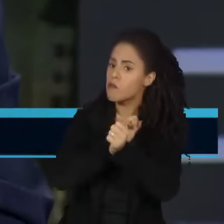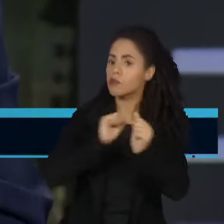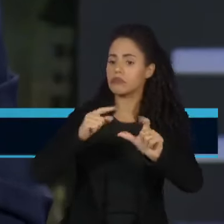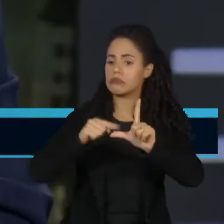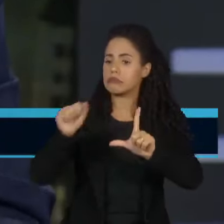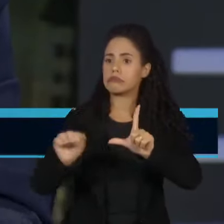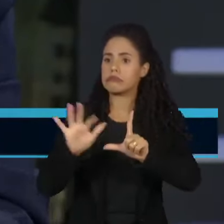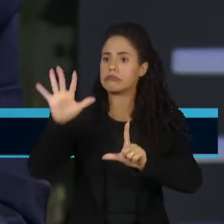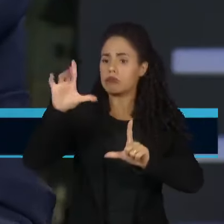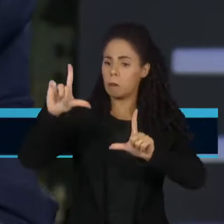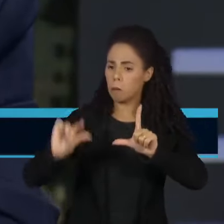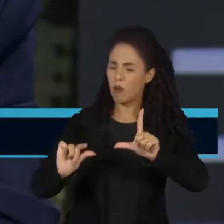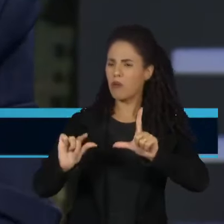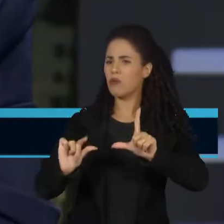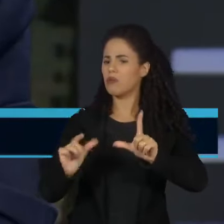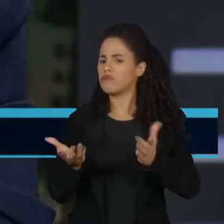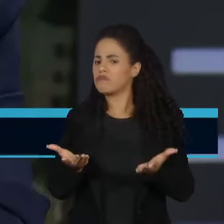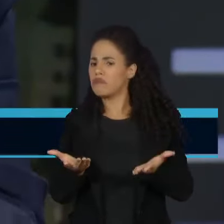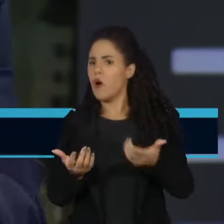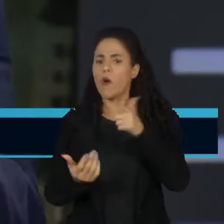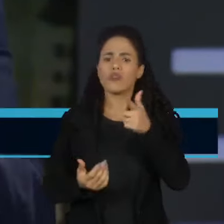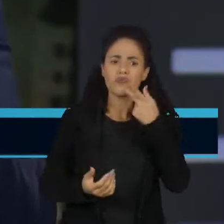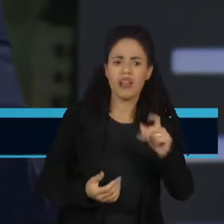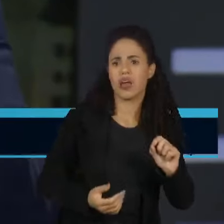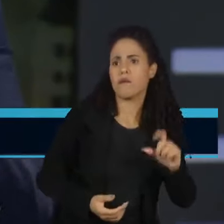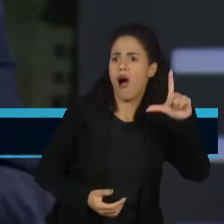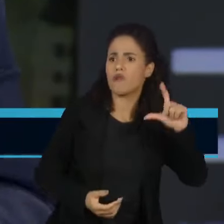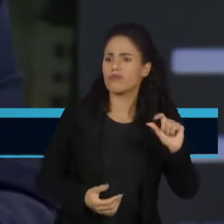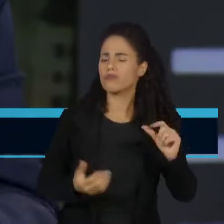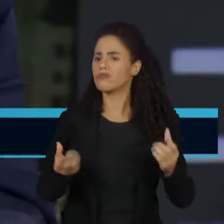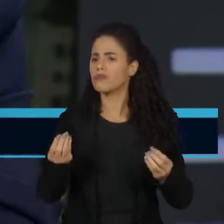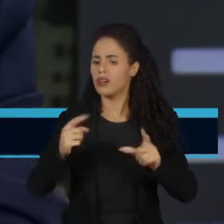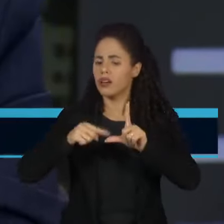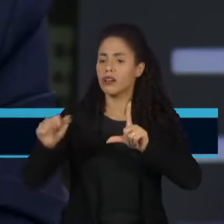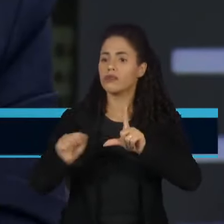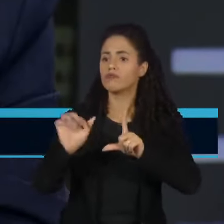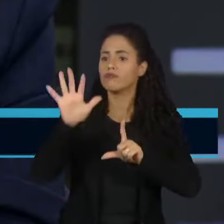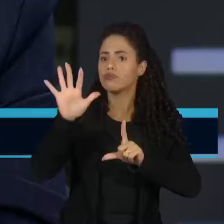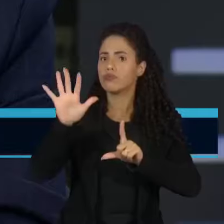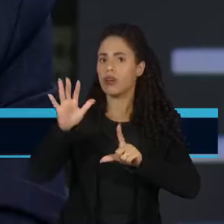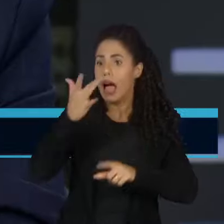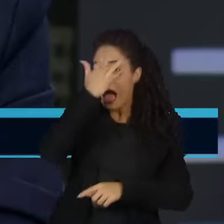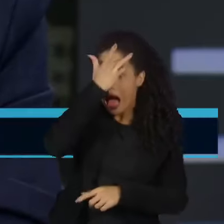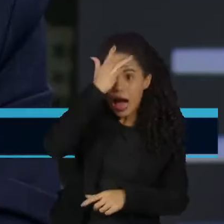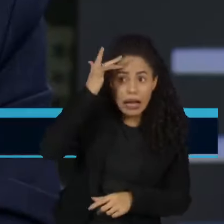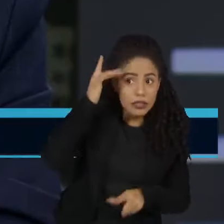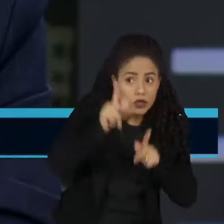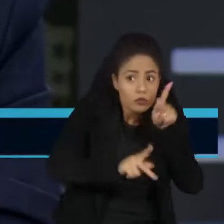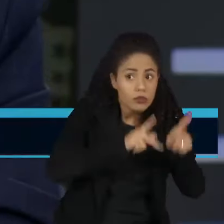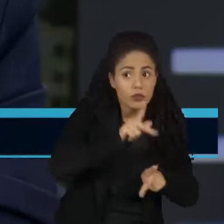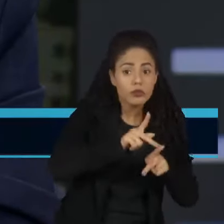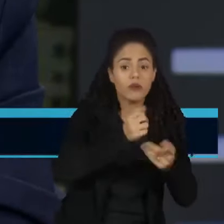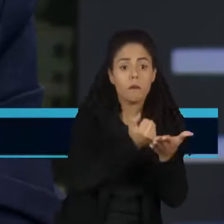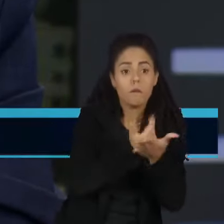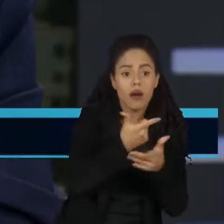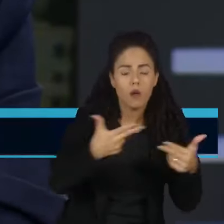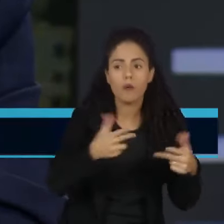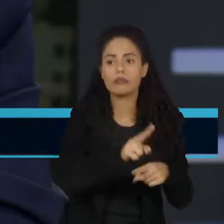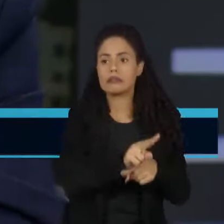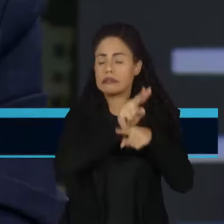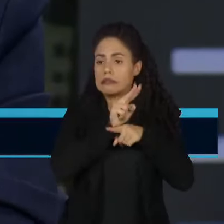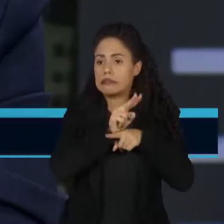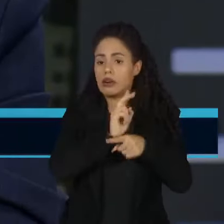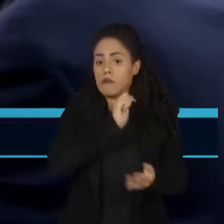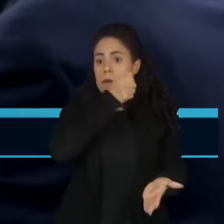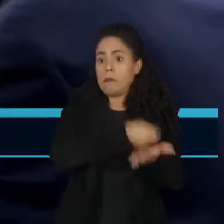inflação tão baixa como a nossa ter uma taxa de juros. É bom lembrar que essa taxa de juros não é a taxa de juros que o consumidor, quando vai pegar um empréstimo, vai